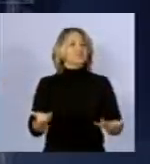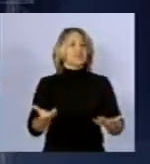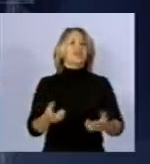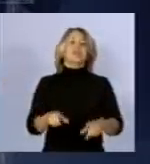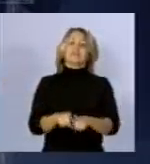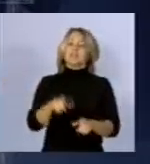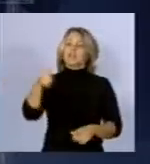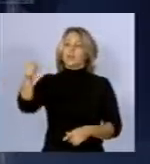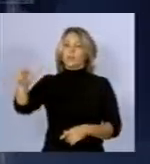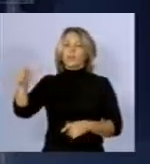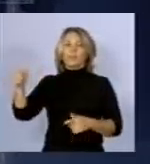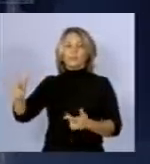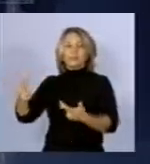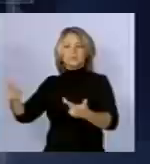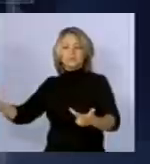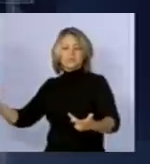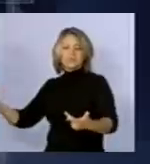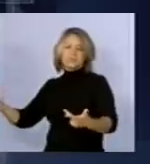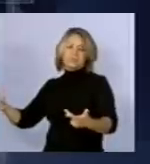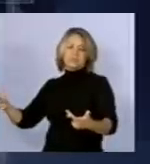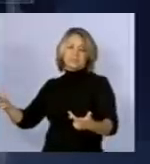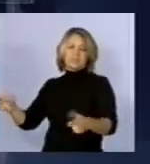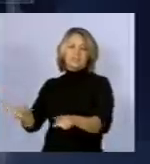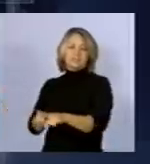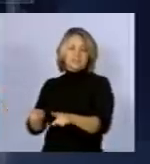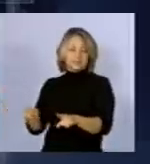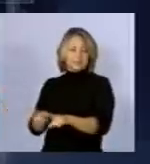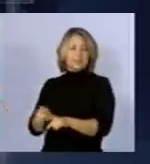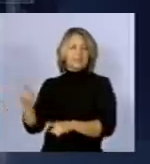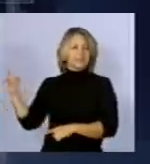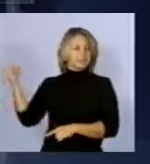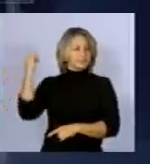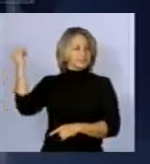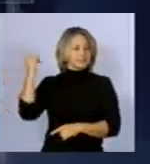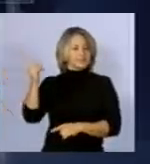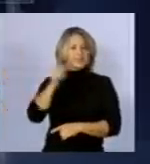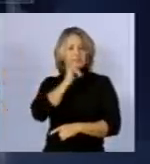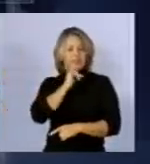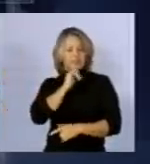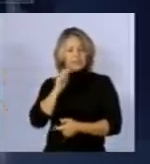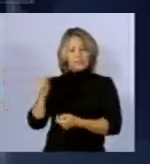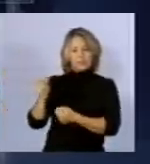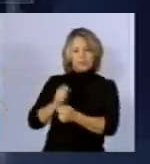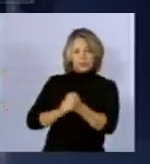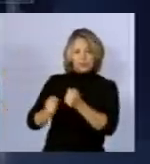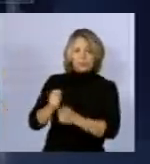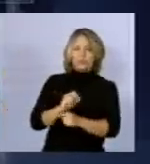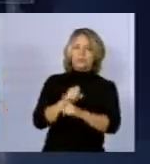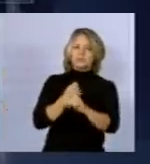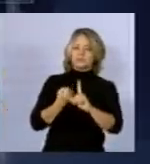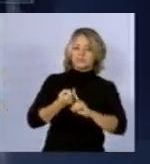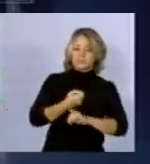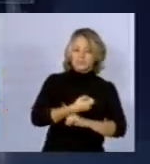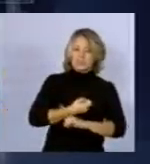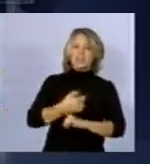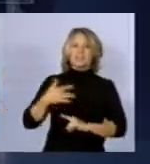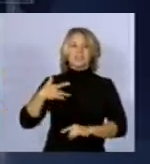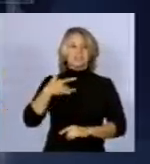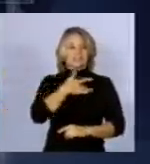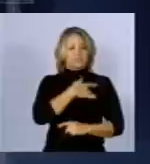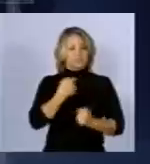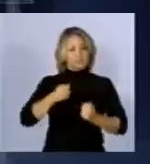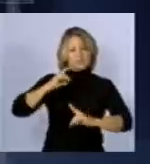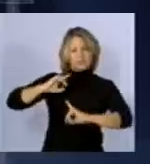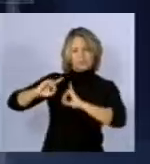outras eh esferas eh de de econômicas e sociais que a saúde tem que dialogar e eu